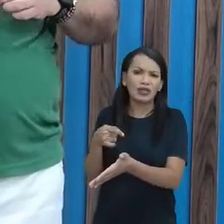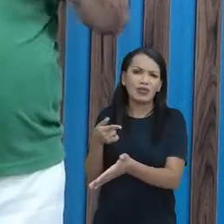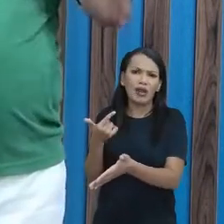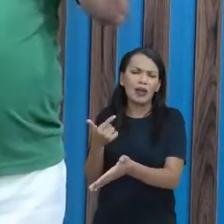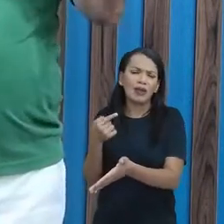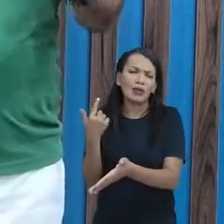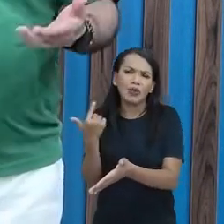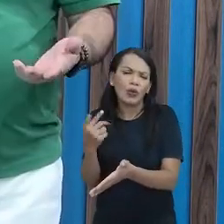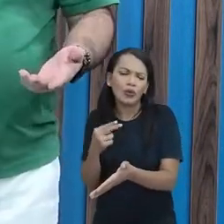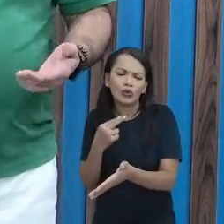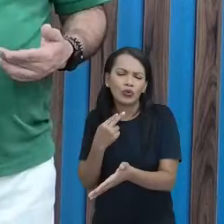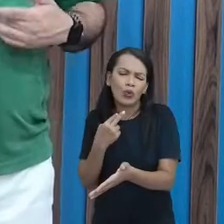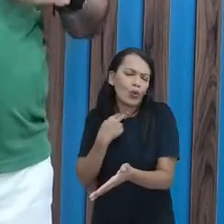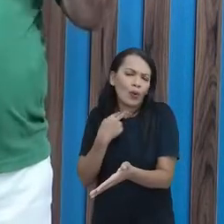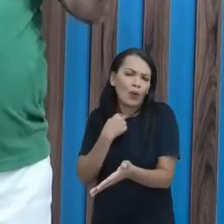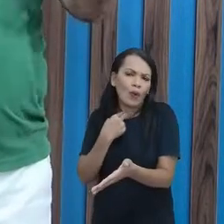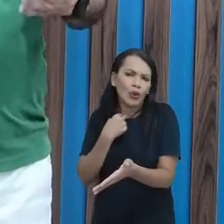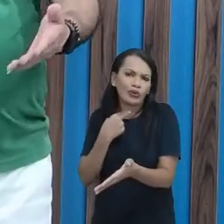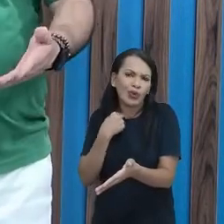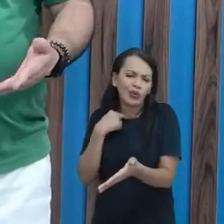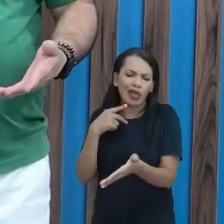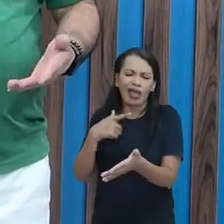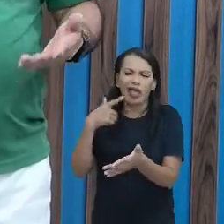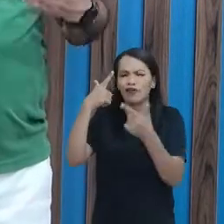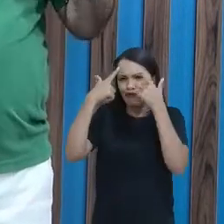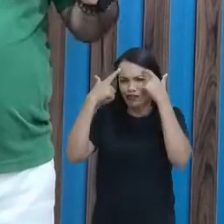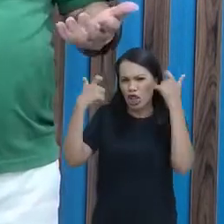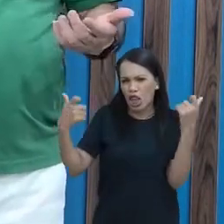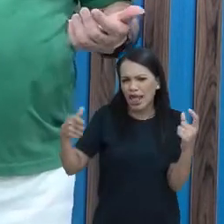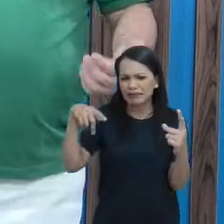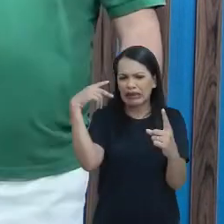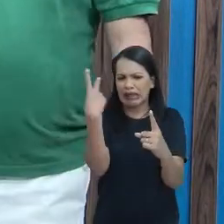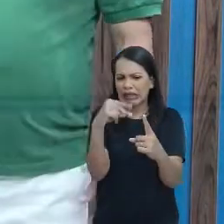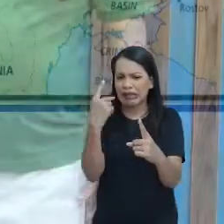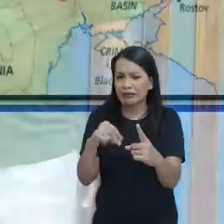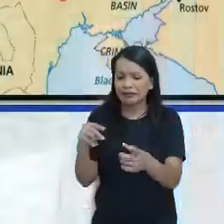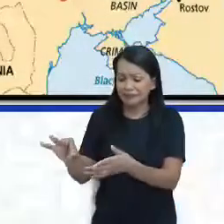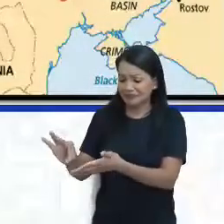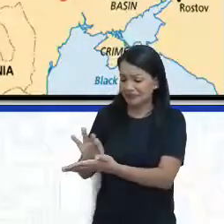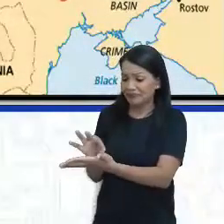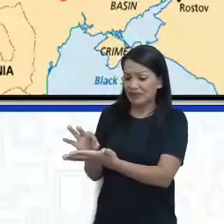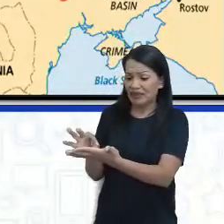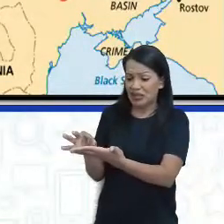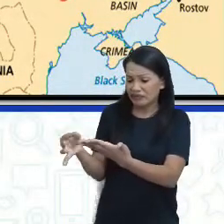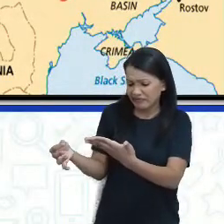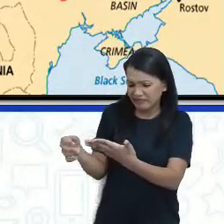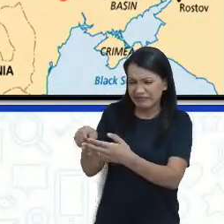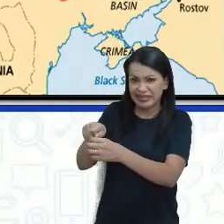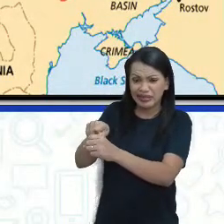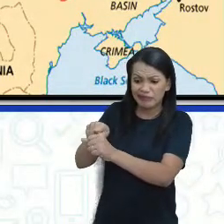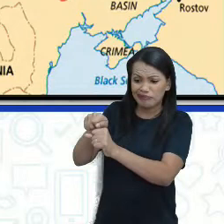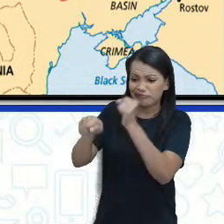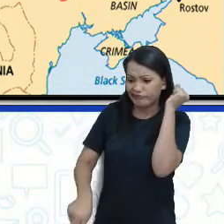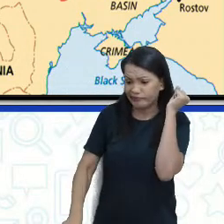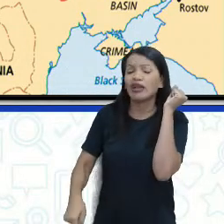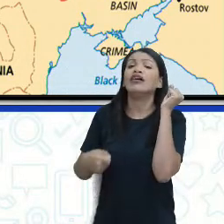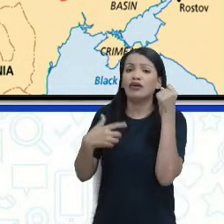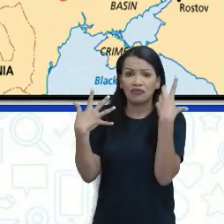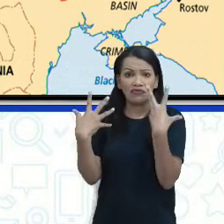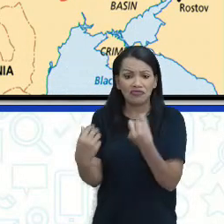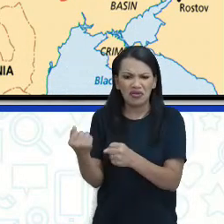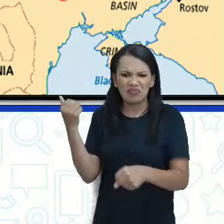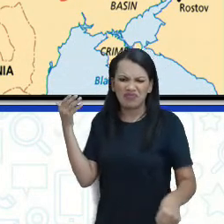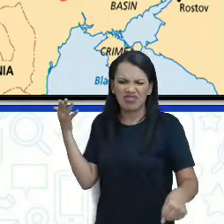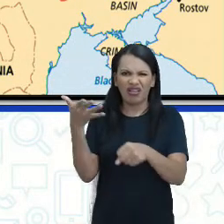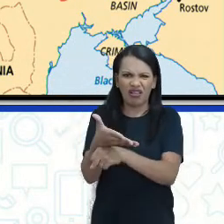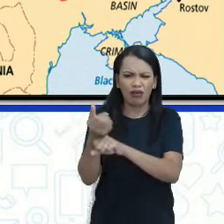de não agressão, e com isso a gente tem essa operação. Então, o que é que a gente tem 4,5